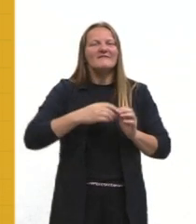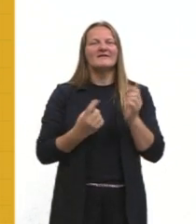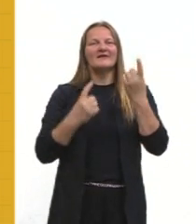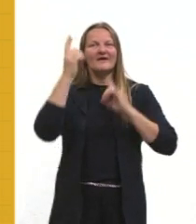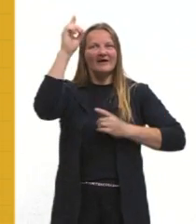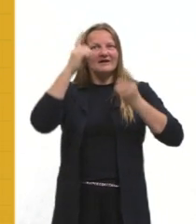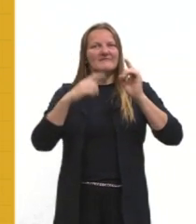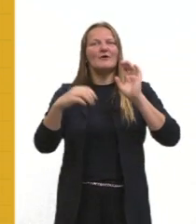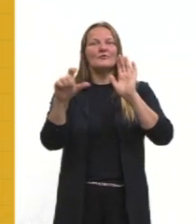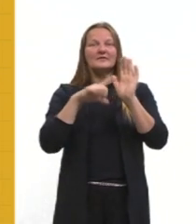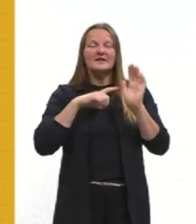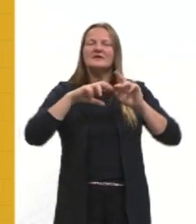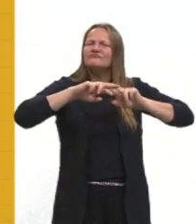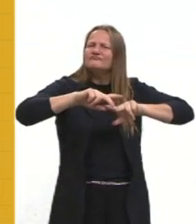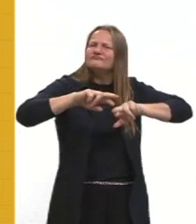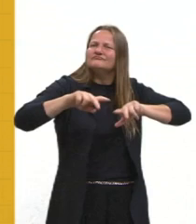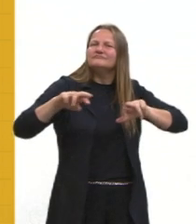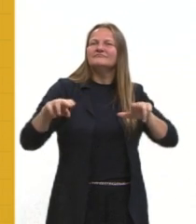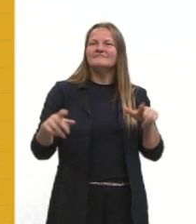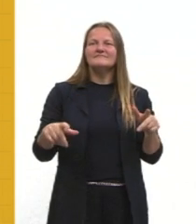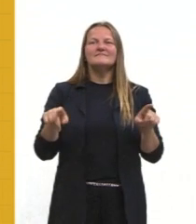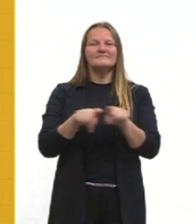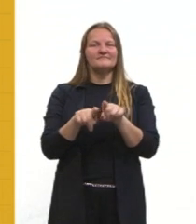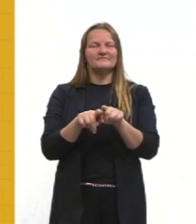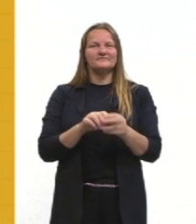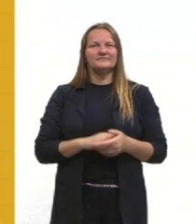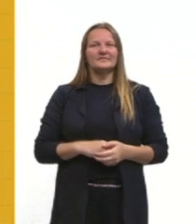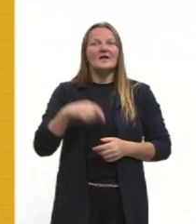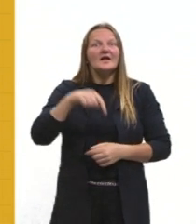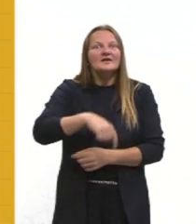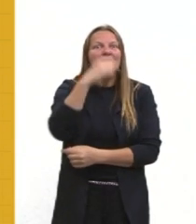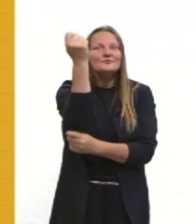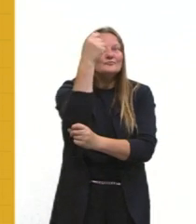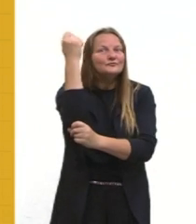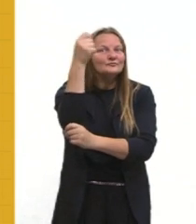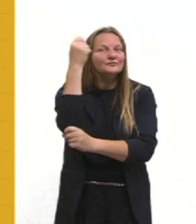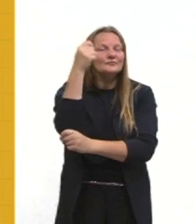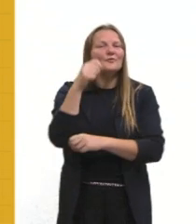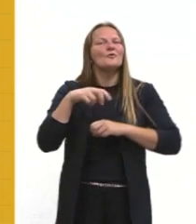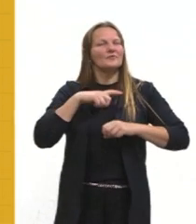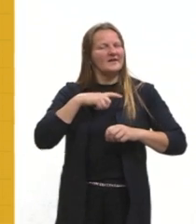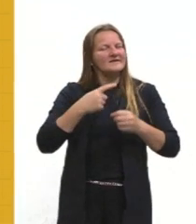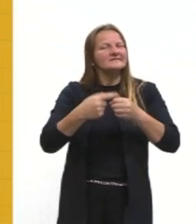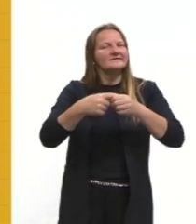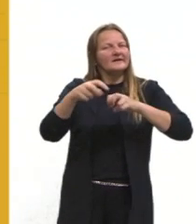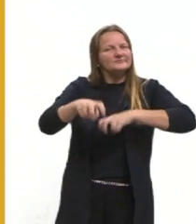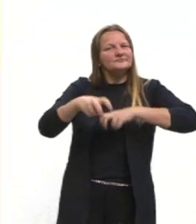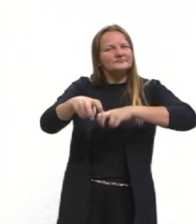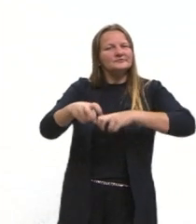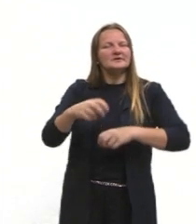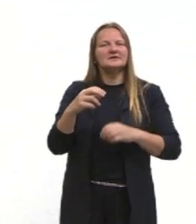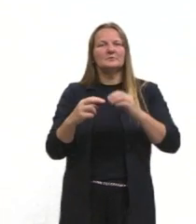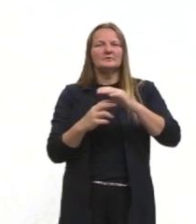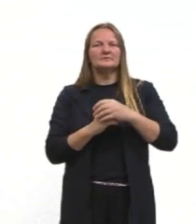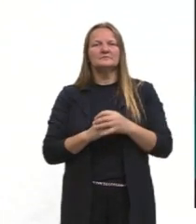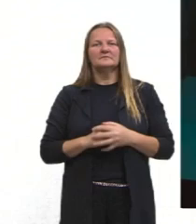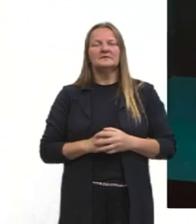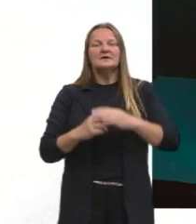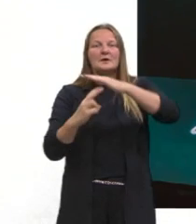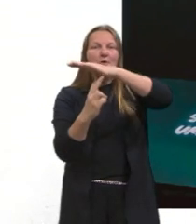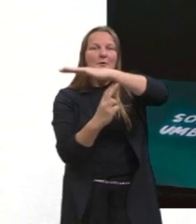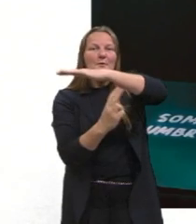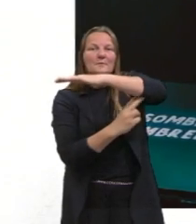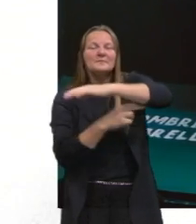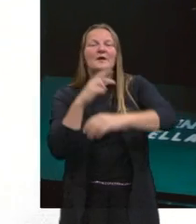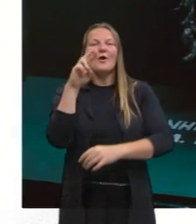tem uma diversidade muito grande e a gente pode falar do Rio Grande do Sul no interior né Rosário do Sul Lavras do Sul